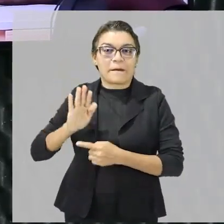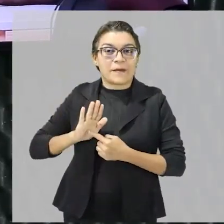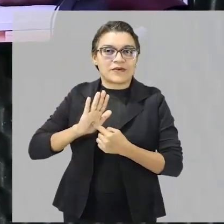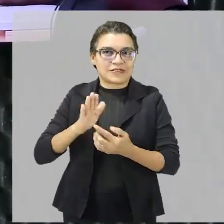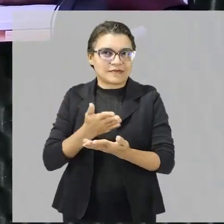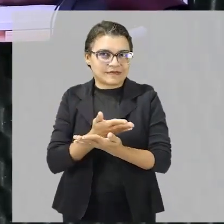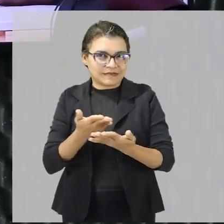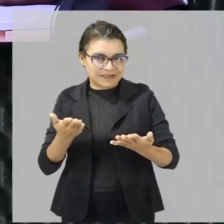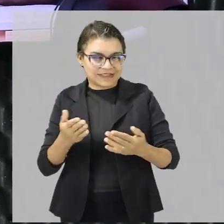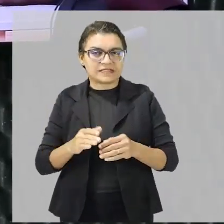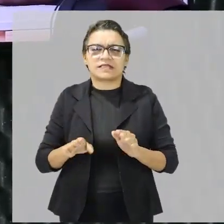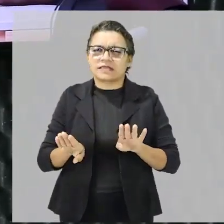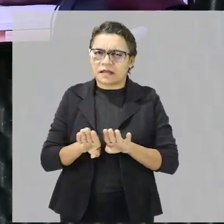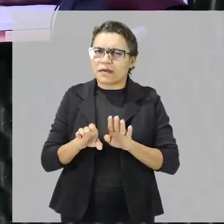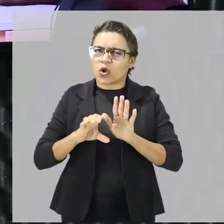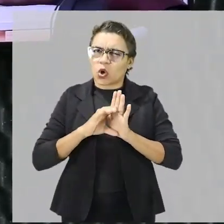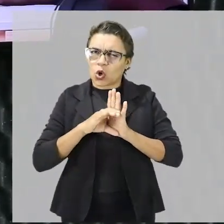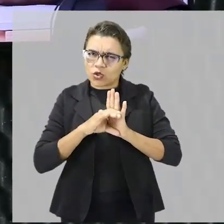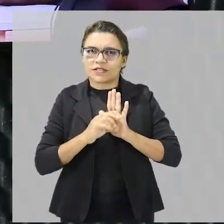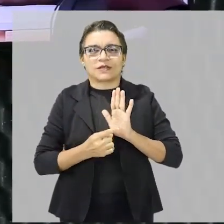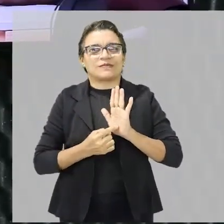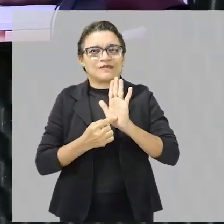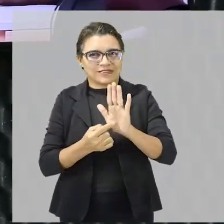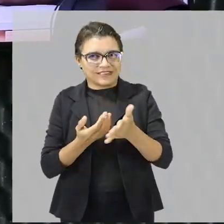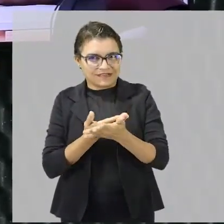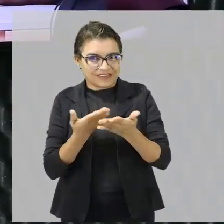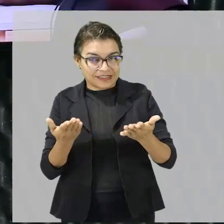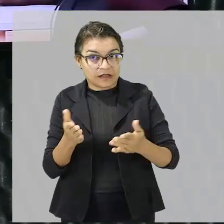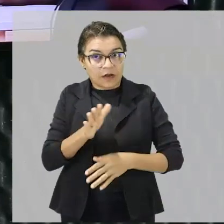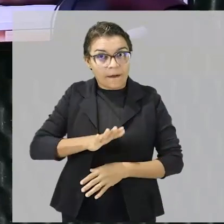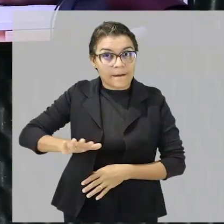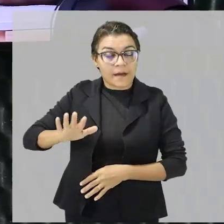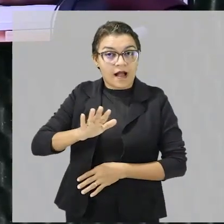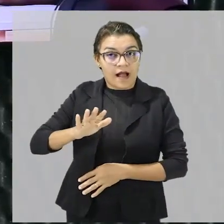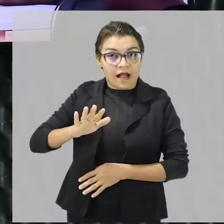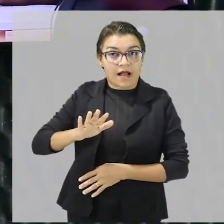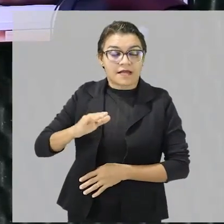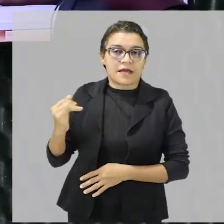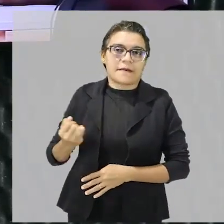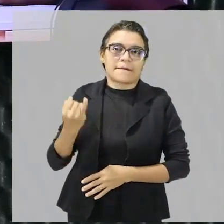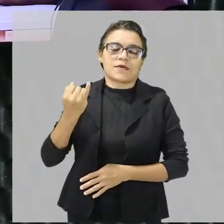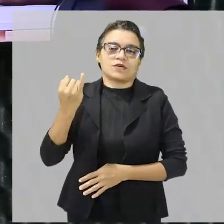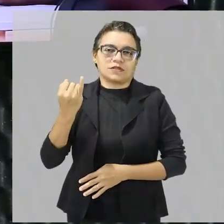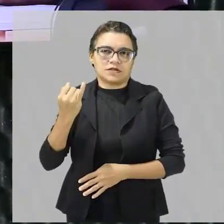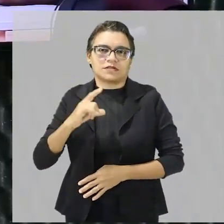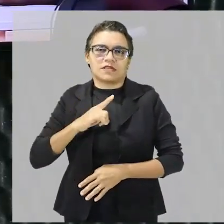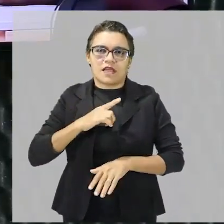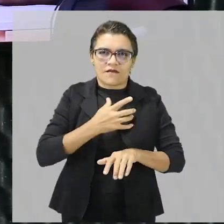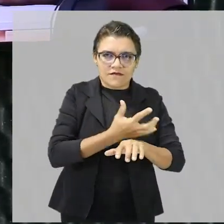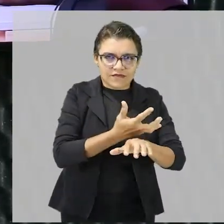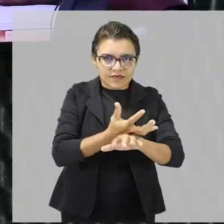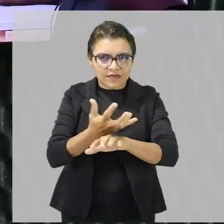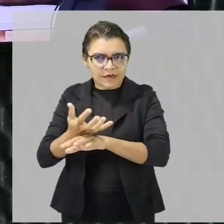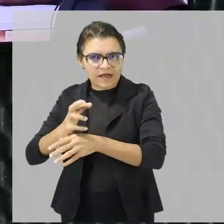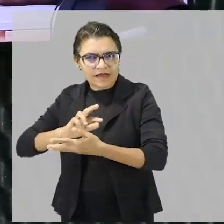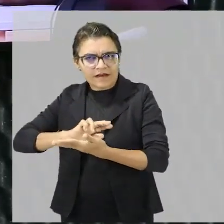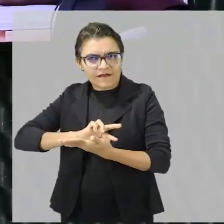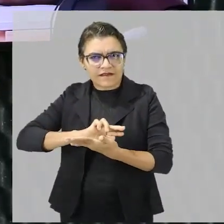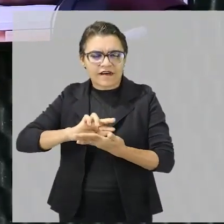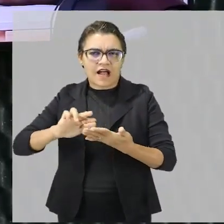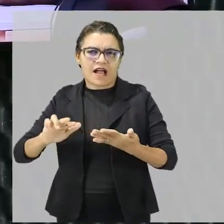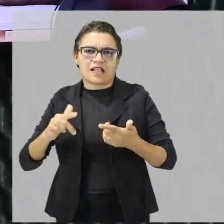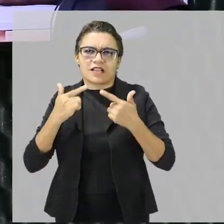na área da filosofia. E é uma área importante que ela é ela é transdisciplinar, ela vai te ajudar em